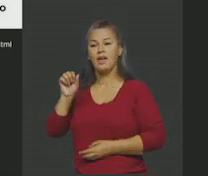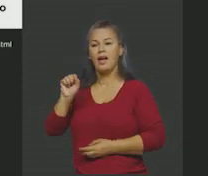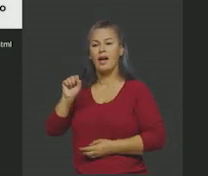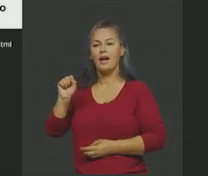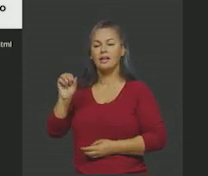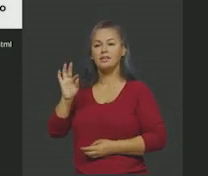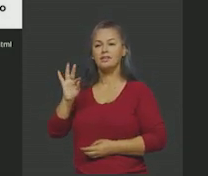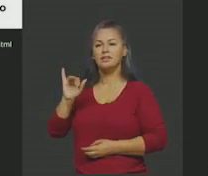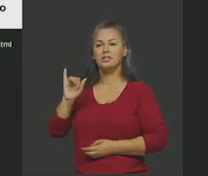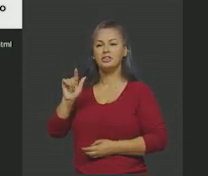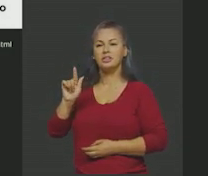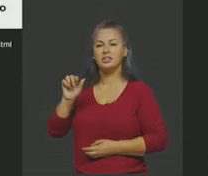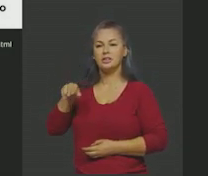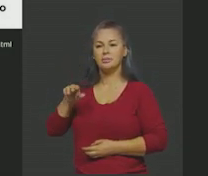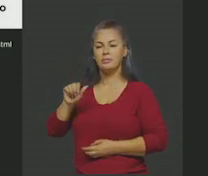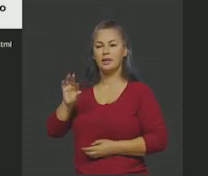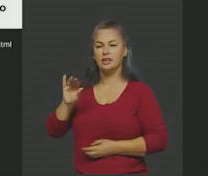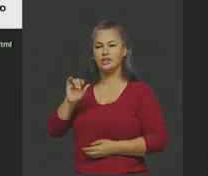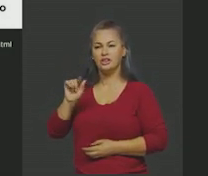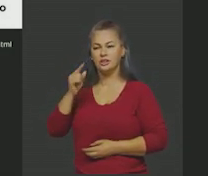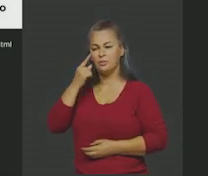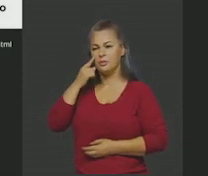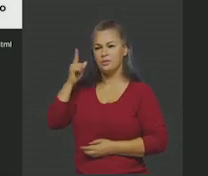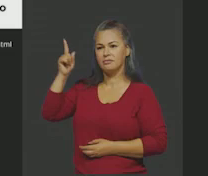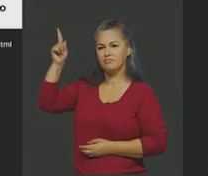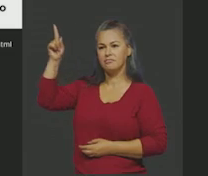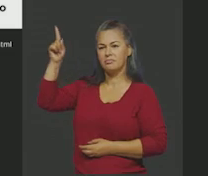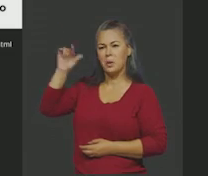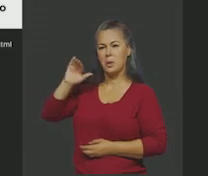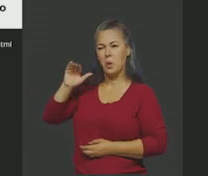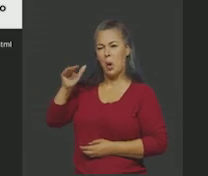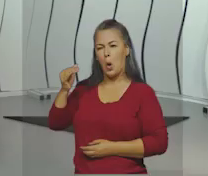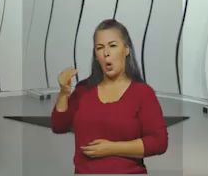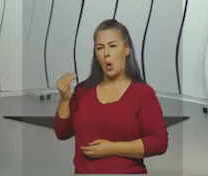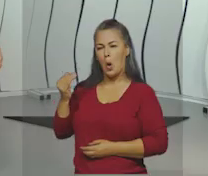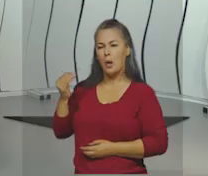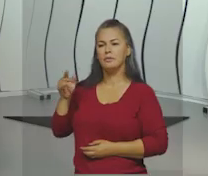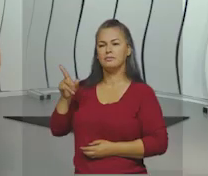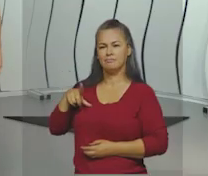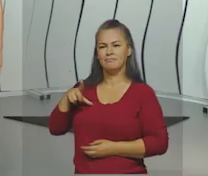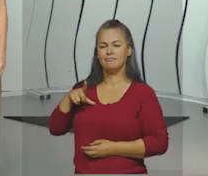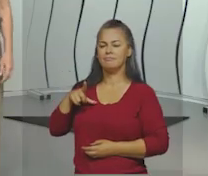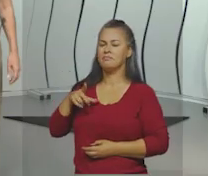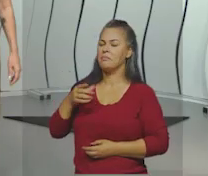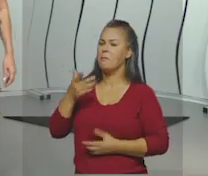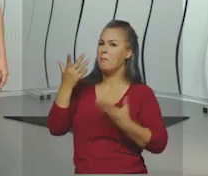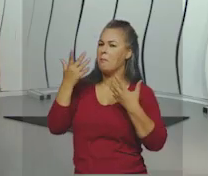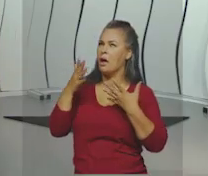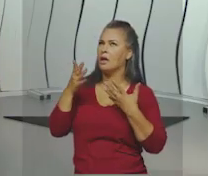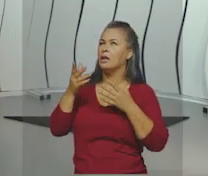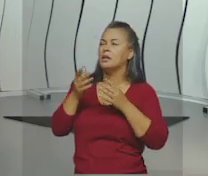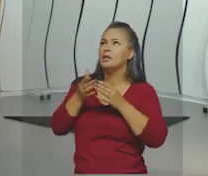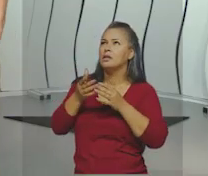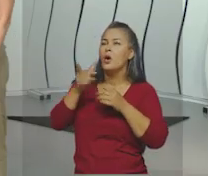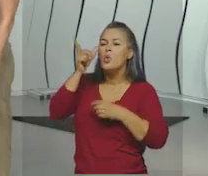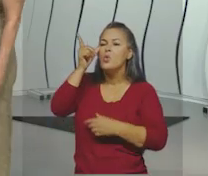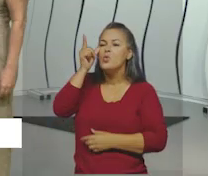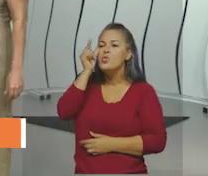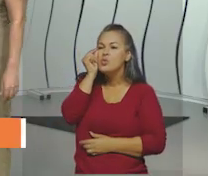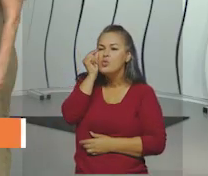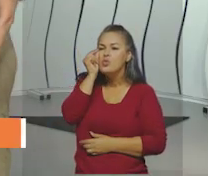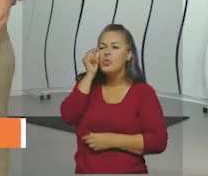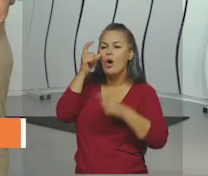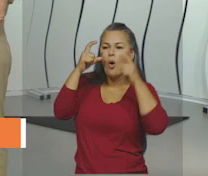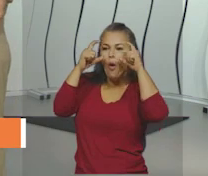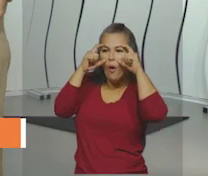sair distorcida e vai ter que ter aí uma lente para poder corrigir. Benditos são os óculos, né, gente? Que nos